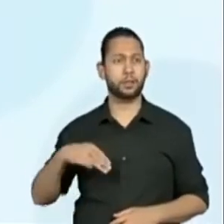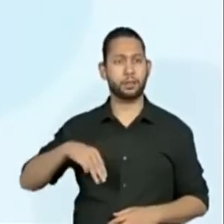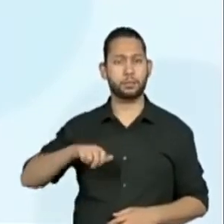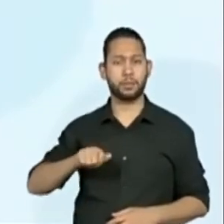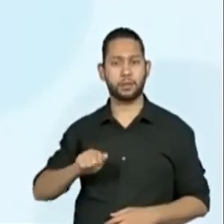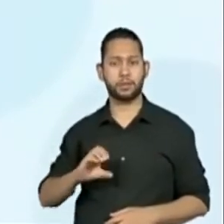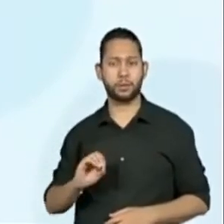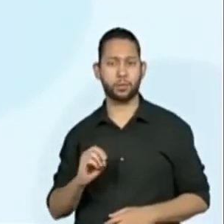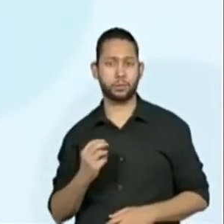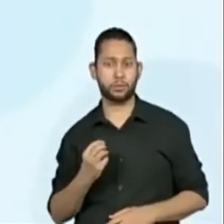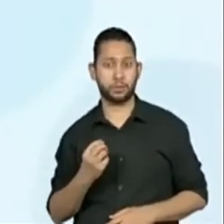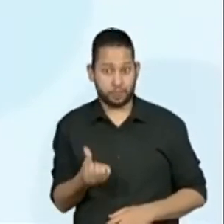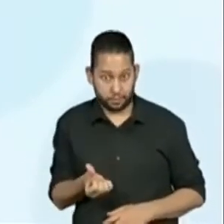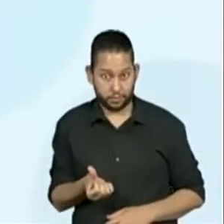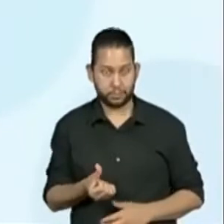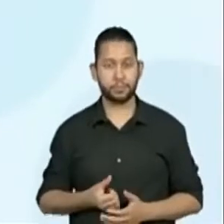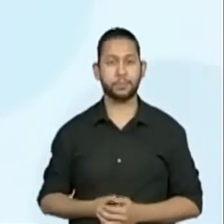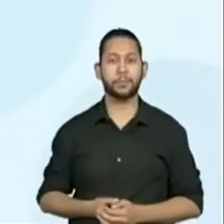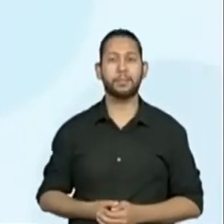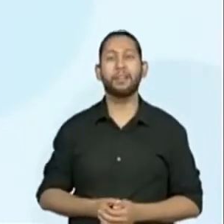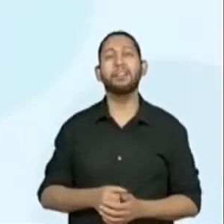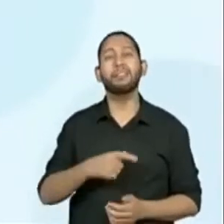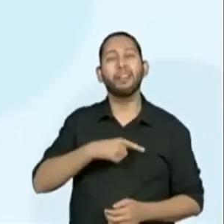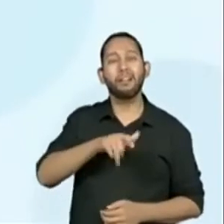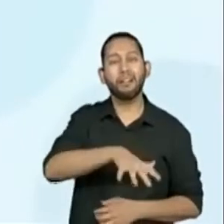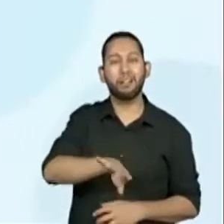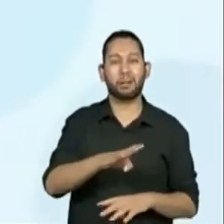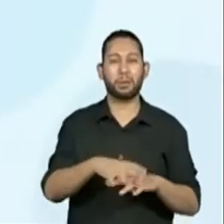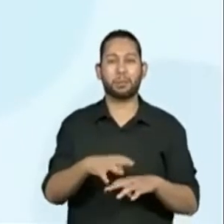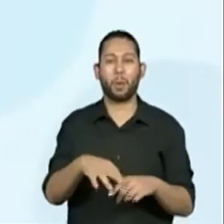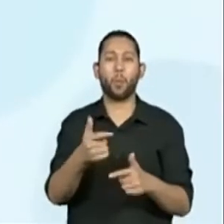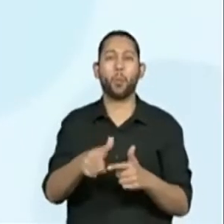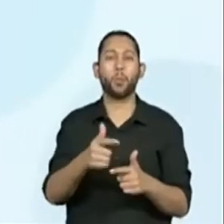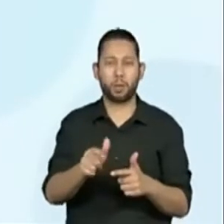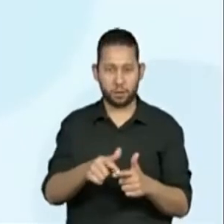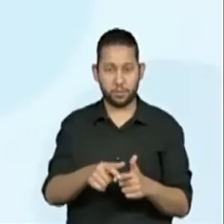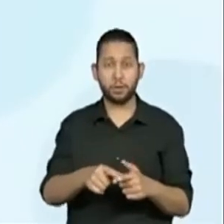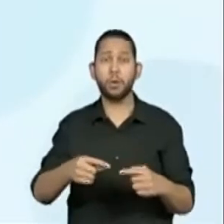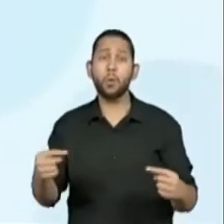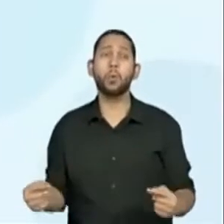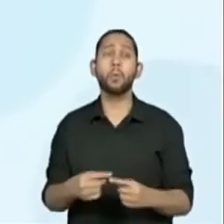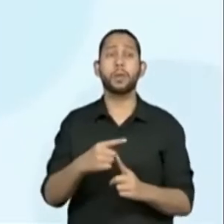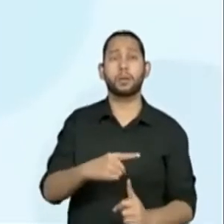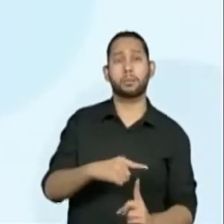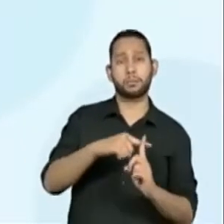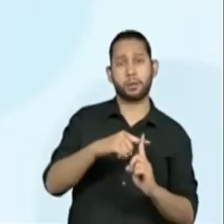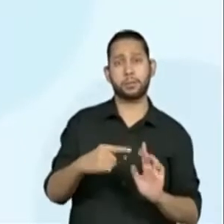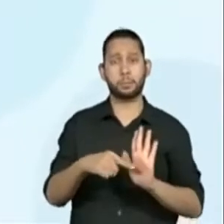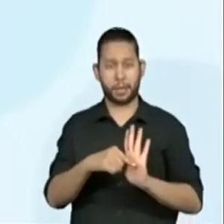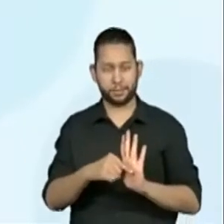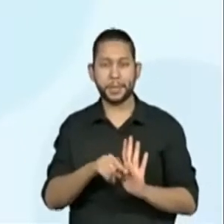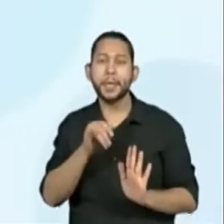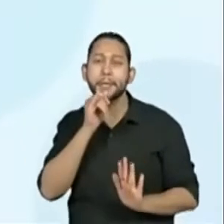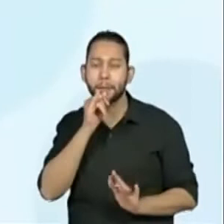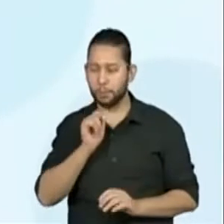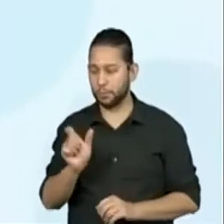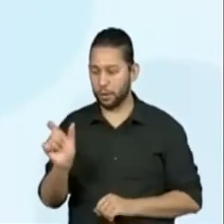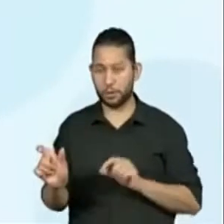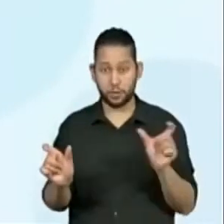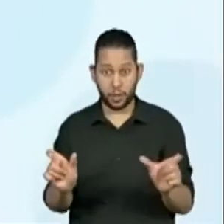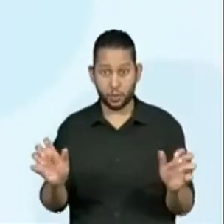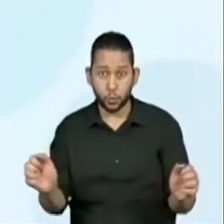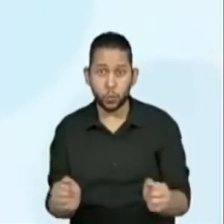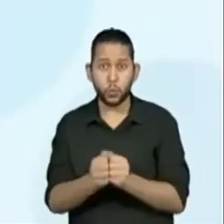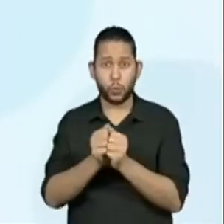de adição e subtração com os significados de juntar acrescentar separar reti